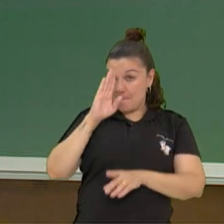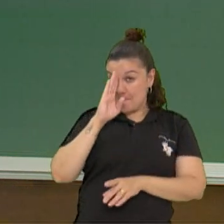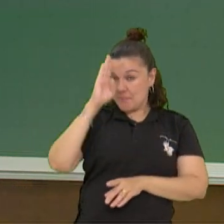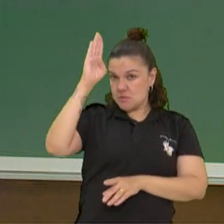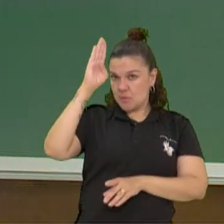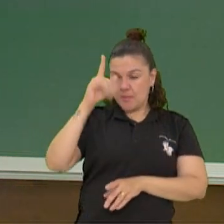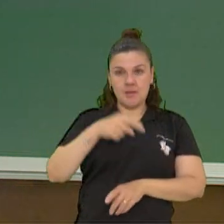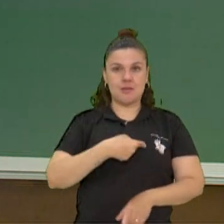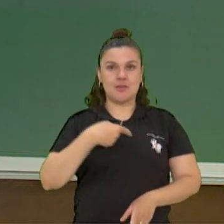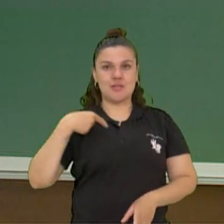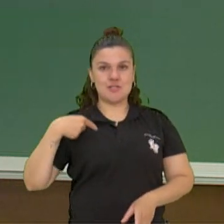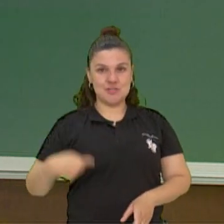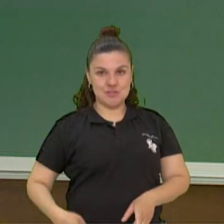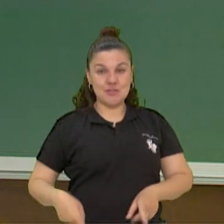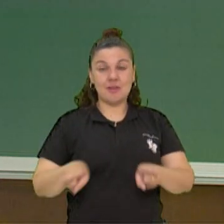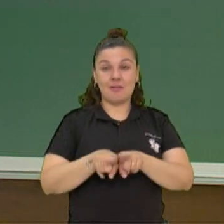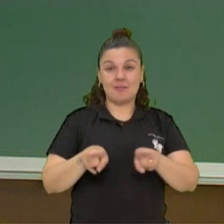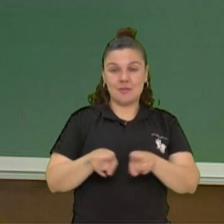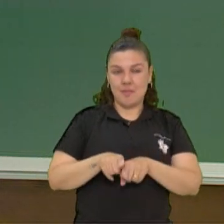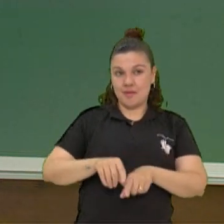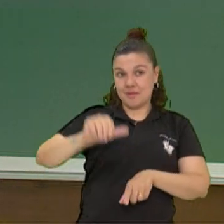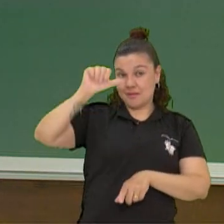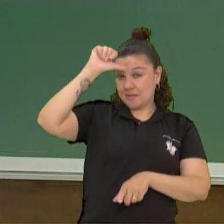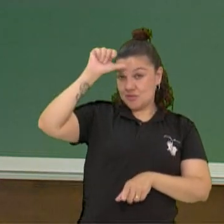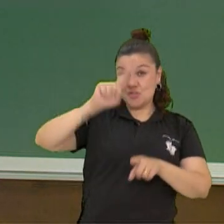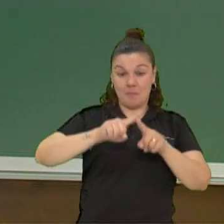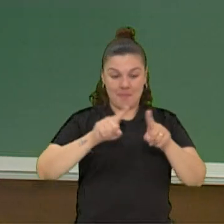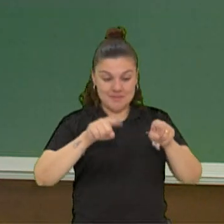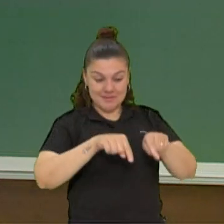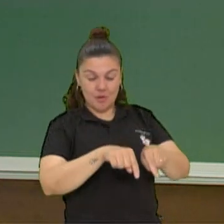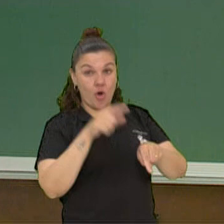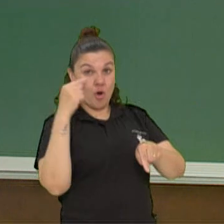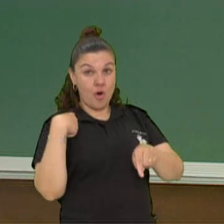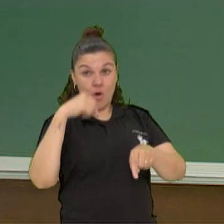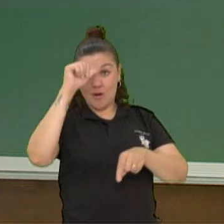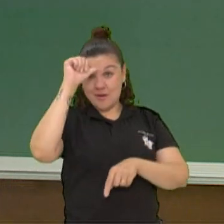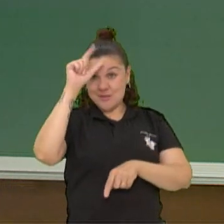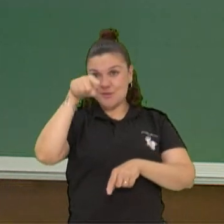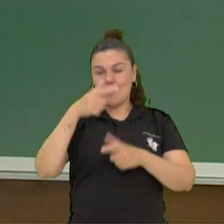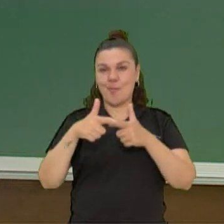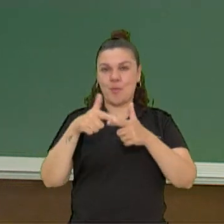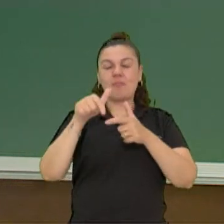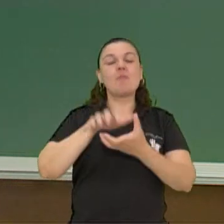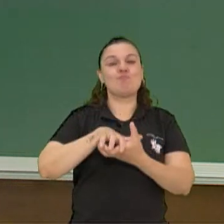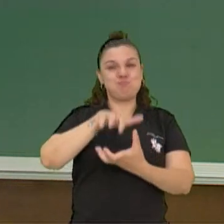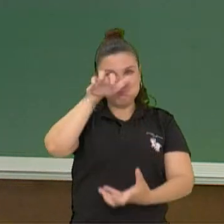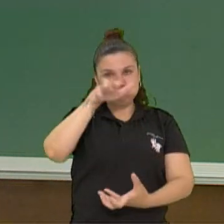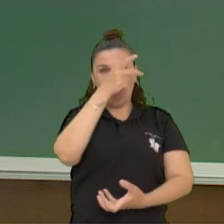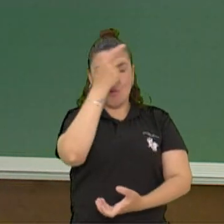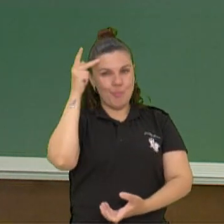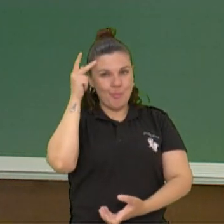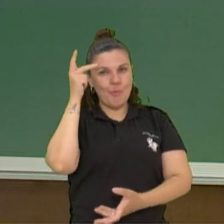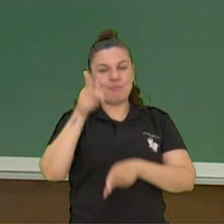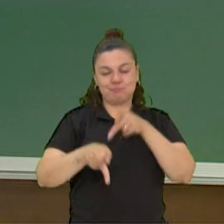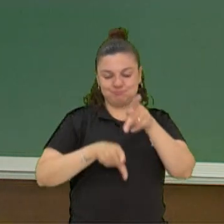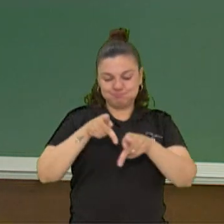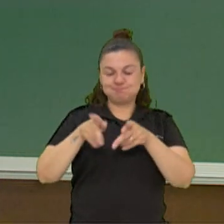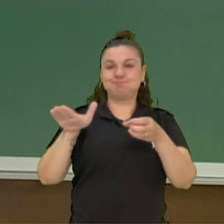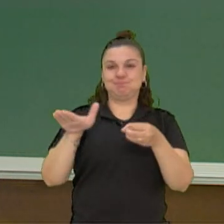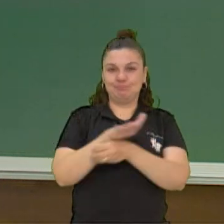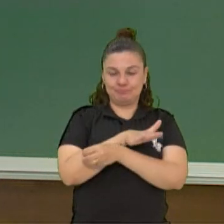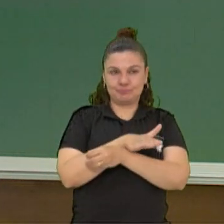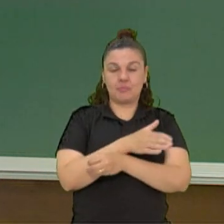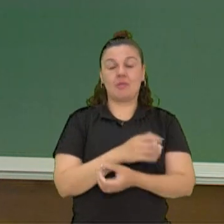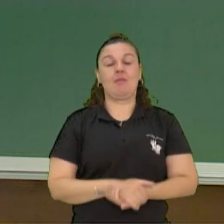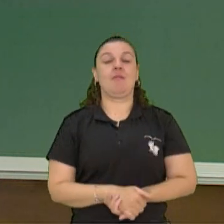Índia. Mas na Índia a gente já enfrenta um efeito contrário. A Índia vai ter um aumento populacional previsto aí para algumas